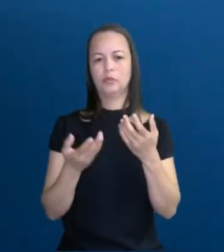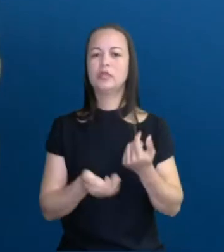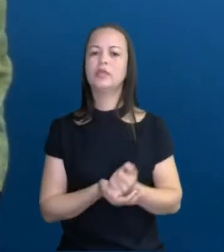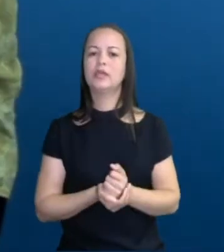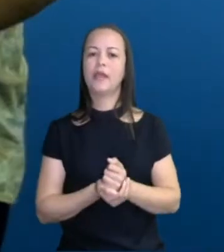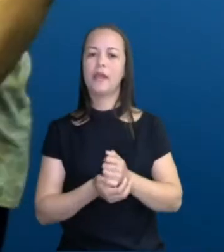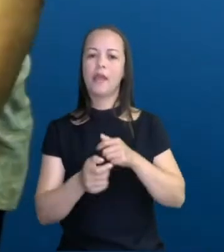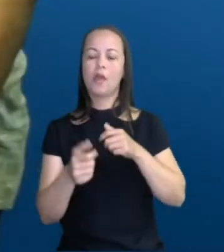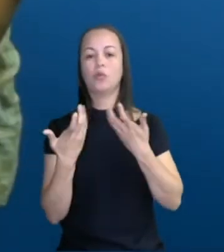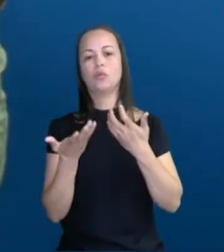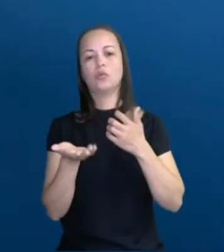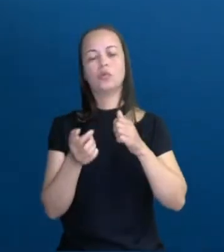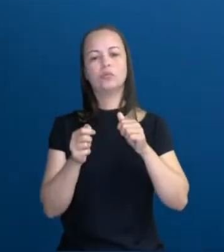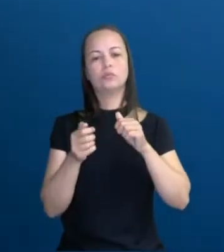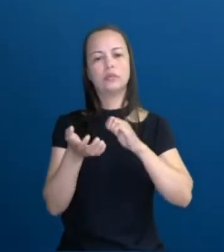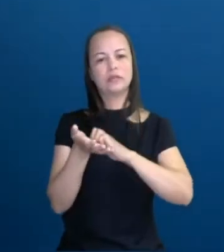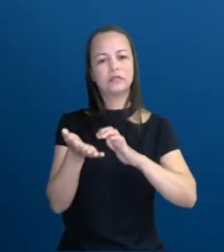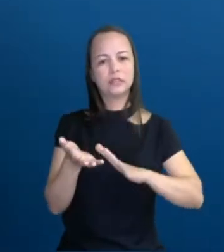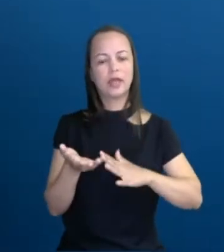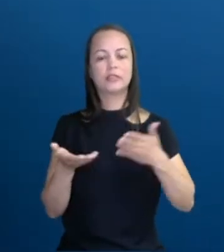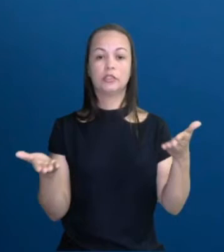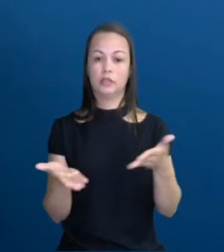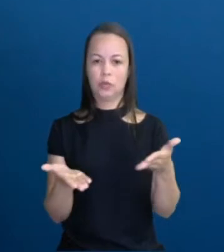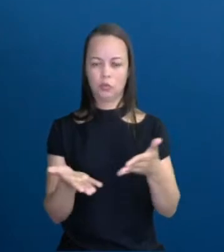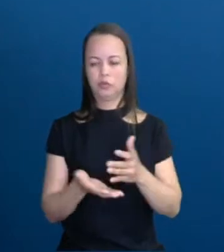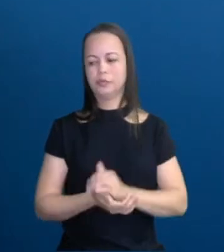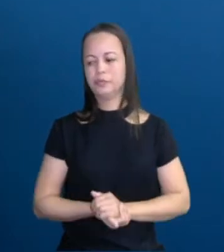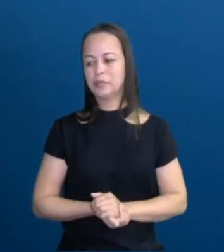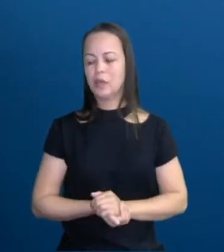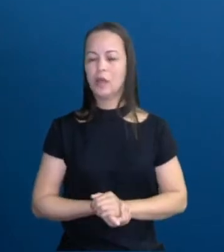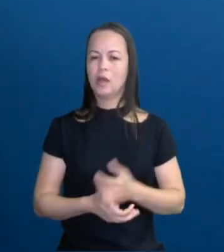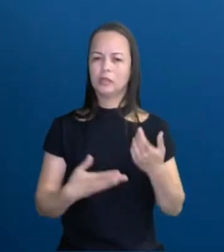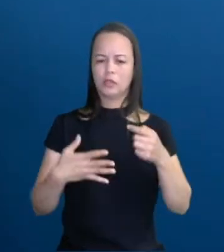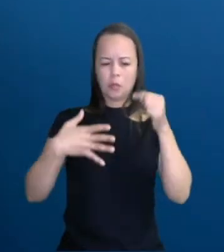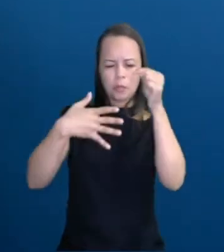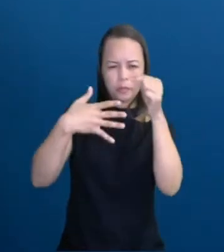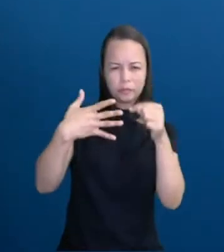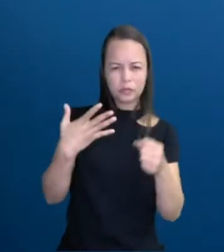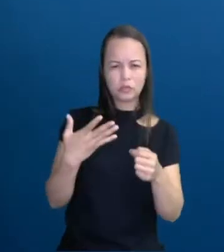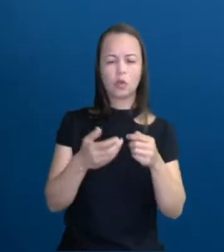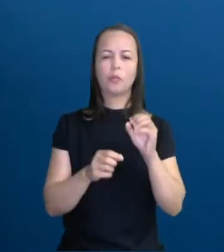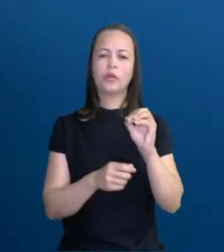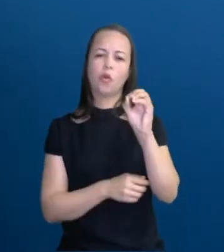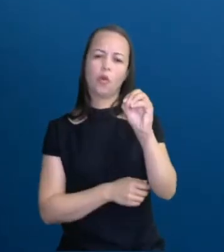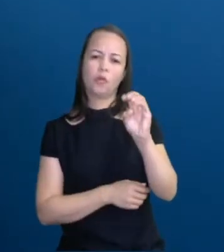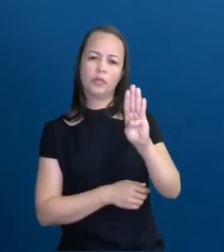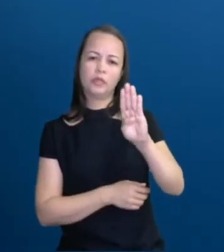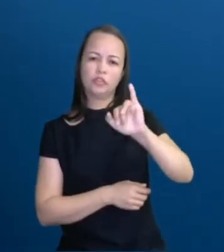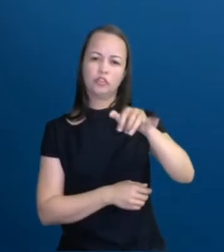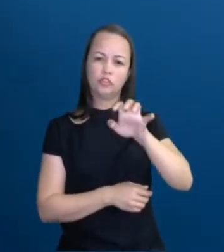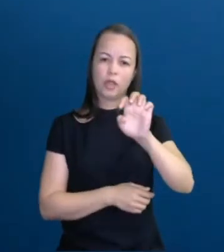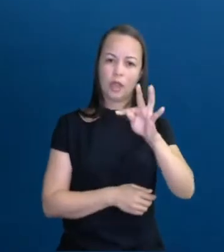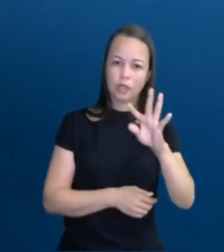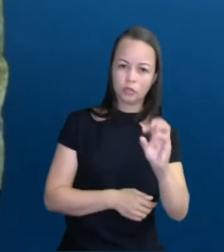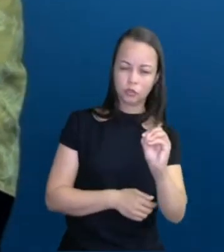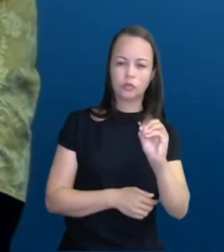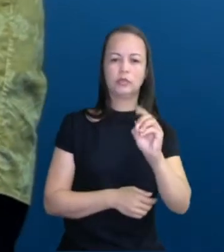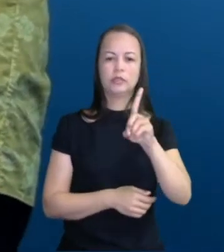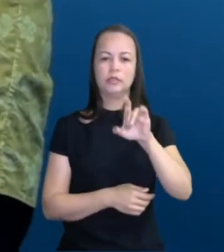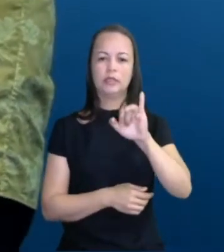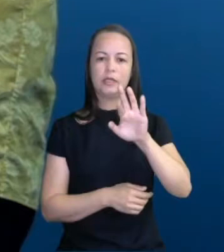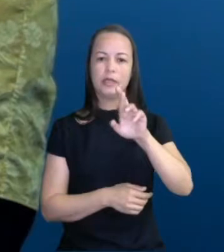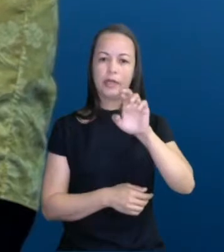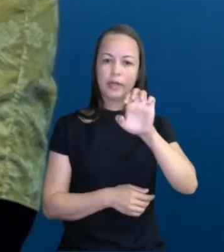vamos tratar hoje. Antes de nós começarmos a tratar especificamente sobre o objeto direto, vamos tratar sobre os verbos